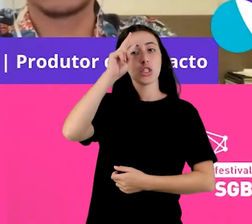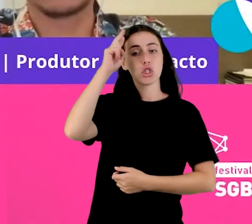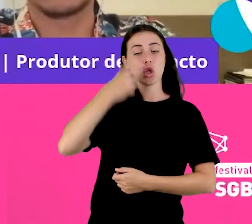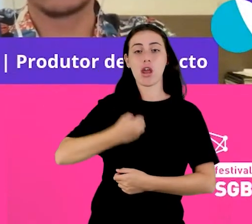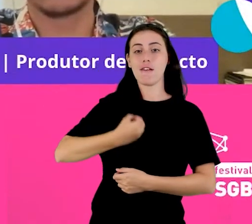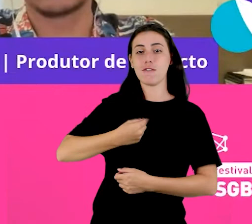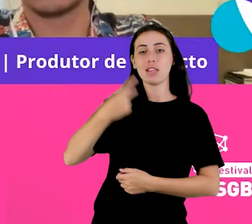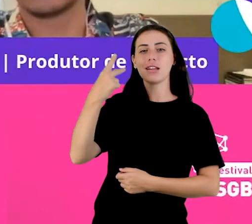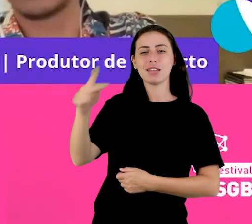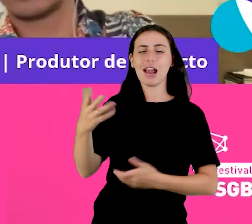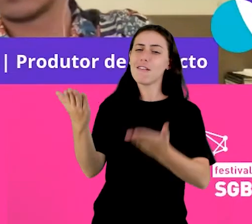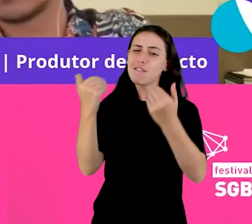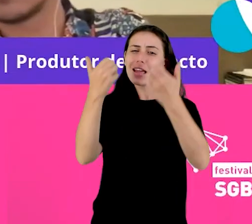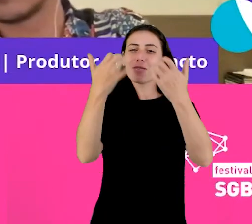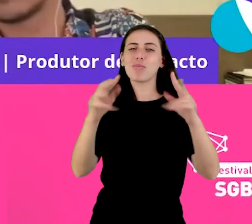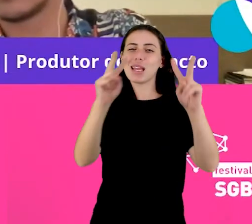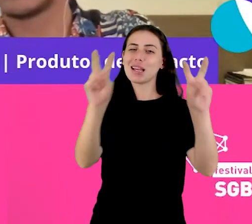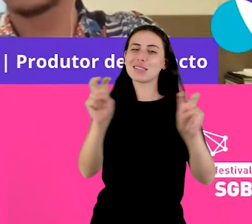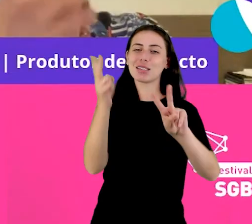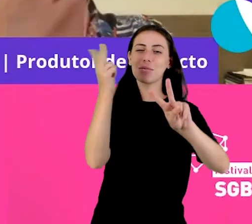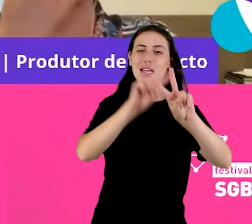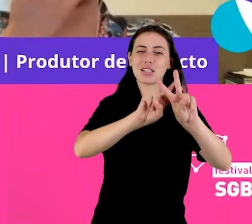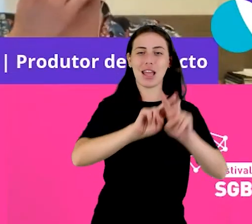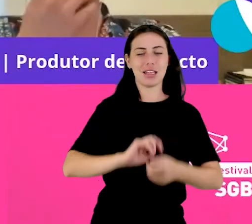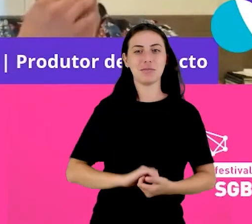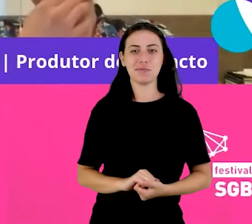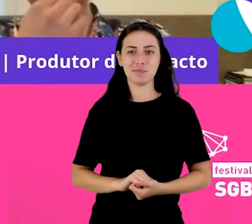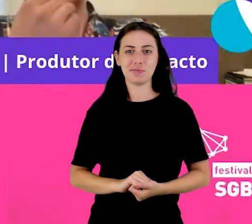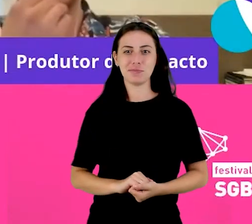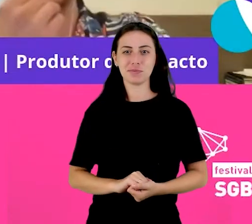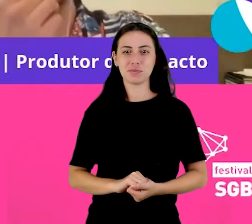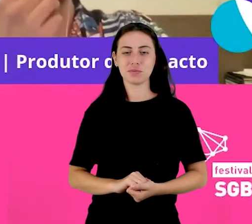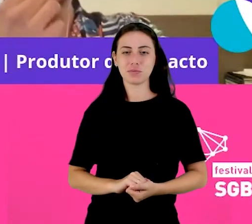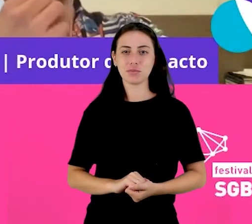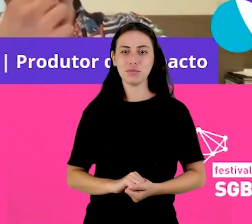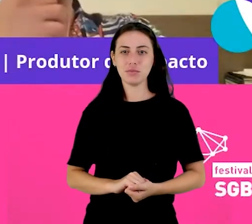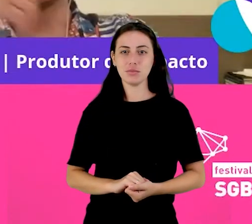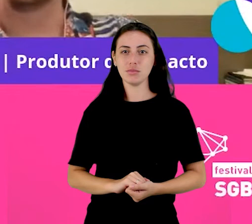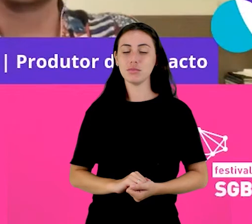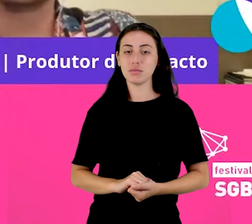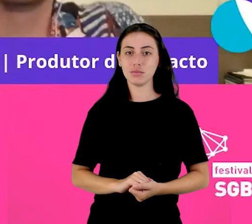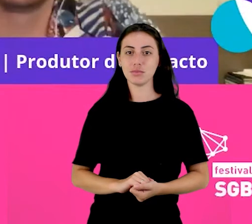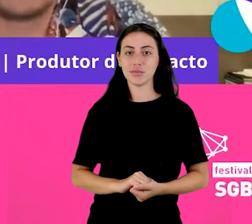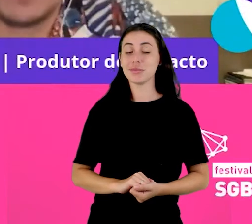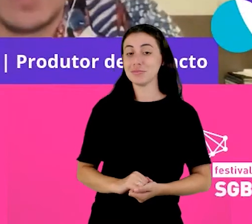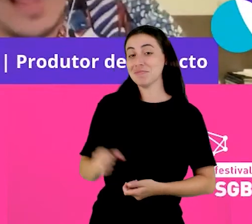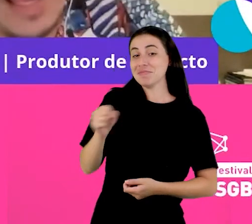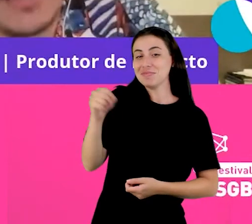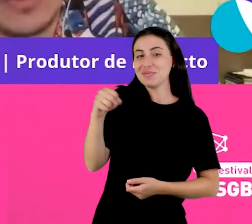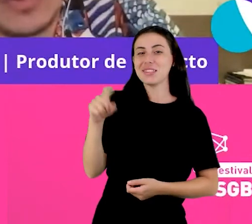pessoas pudessem contar os seus processos também. Fala um pouquinho dessa ação que vocês fizeram do hashtag. O que foi que vocês